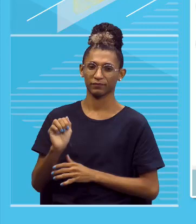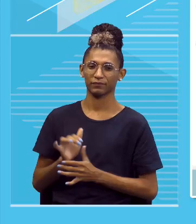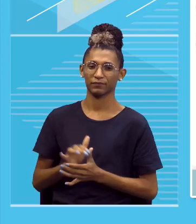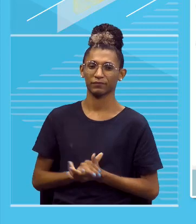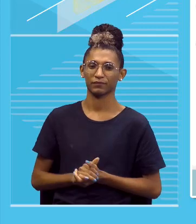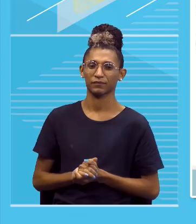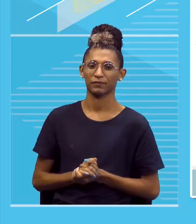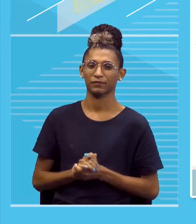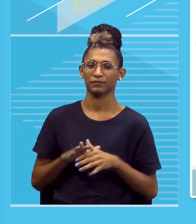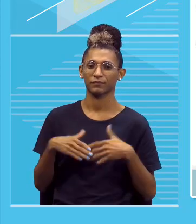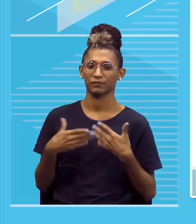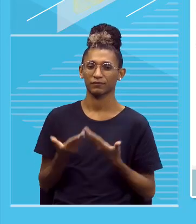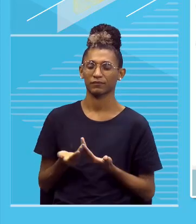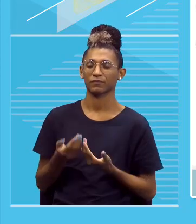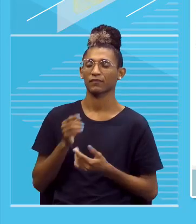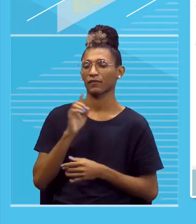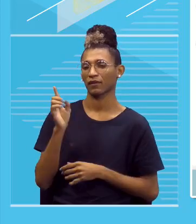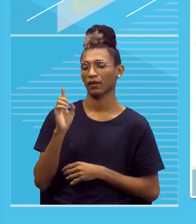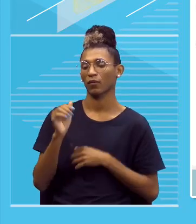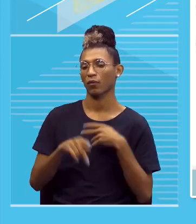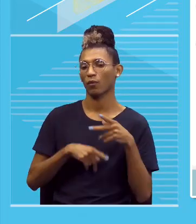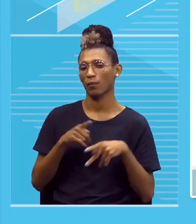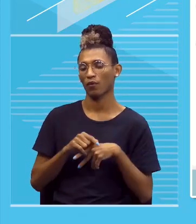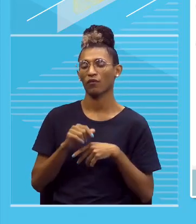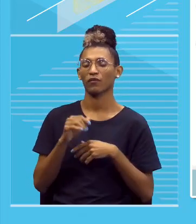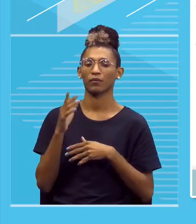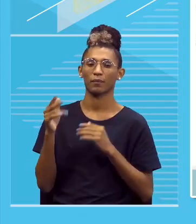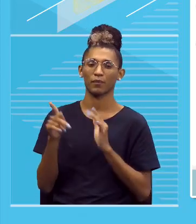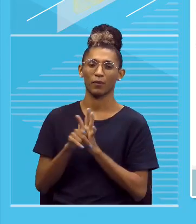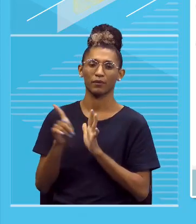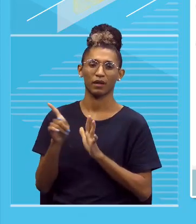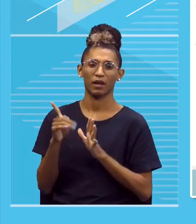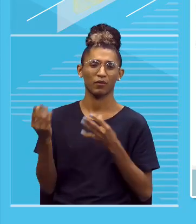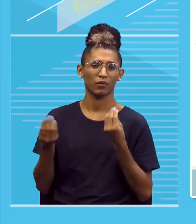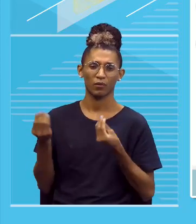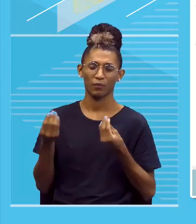e os nossos irmãos venezuelanos eu não consigo gente